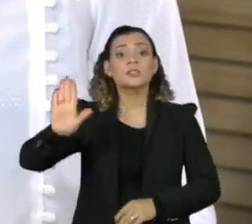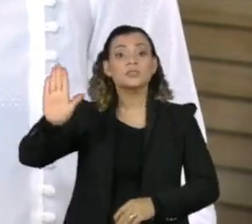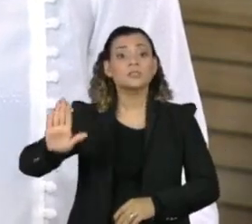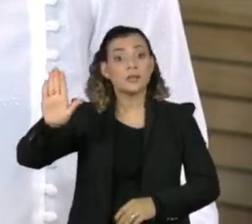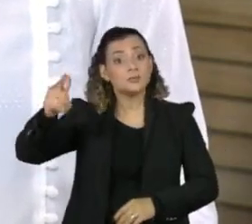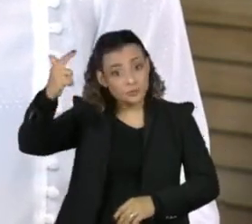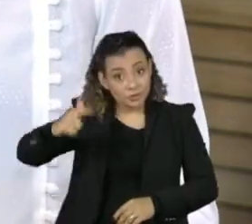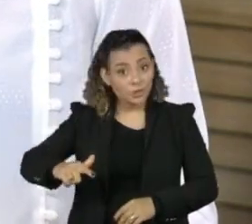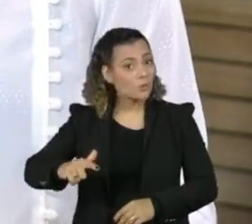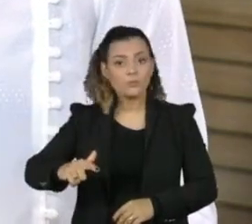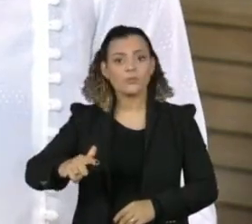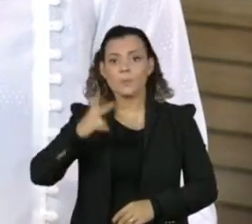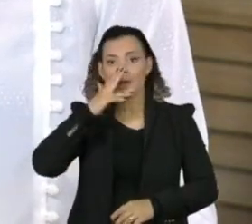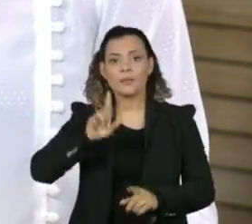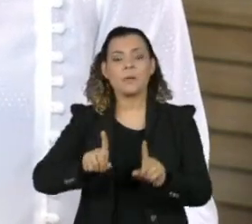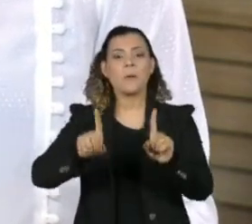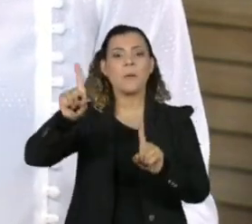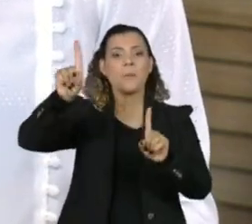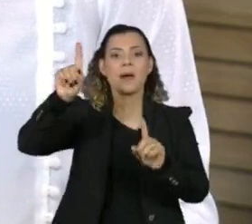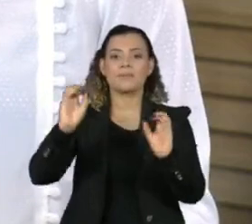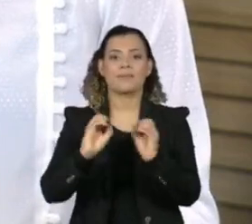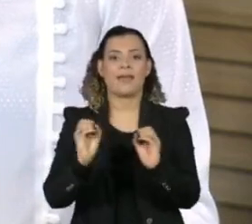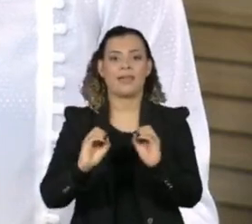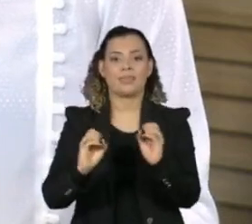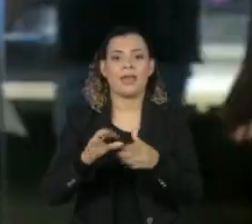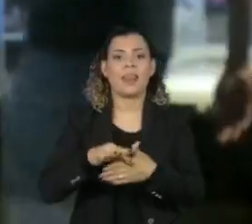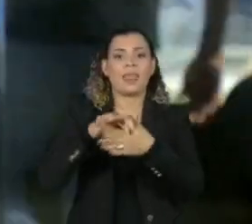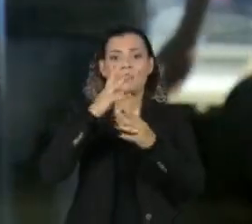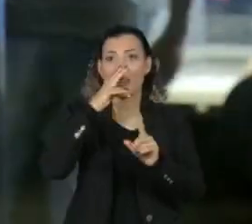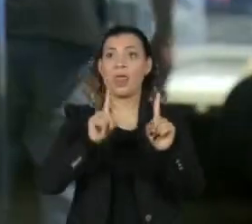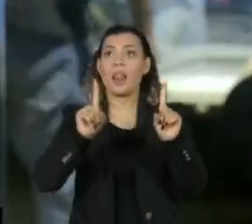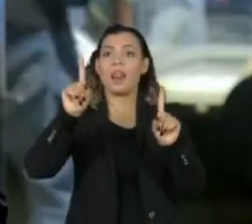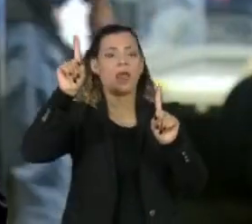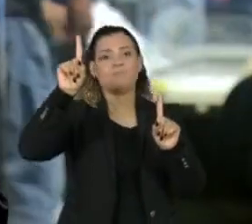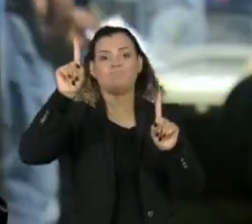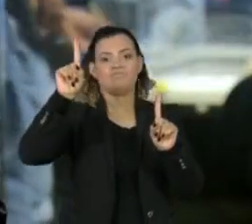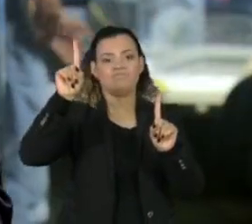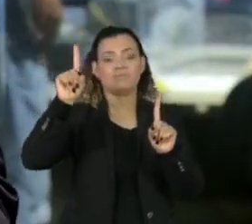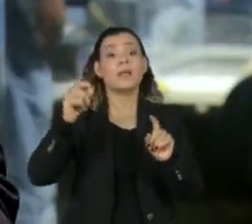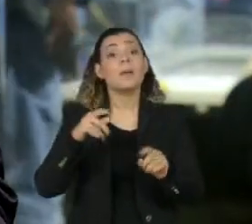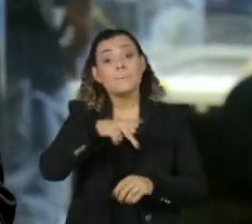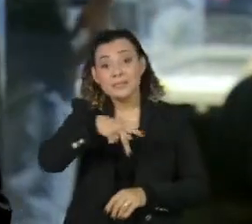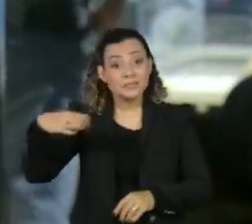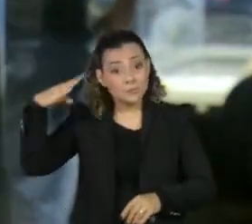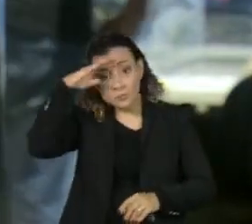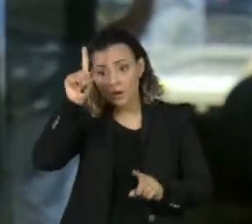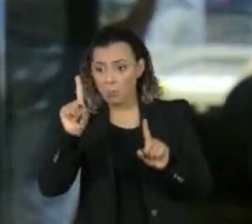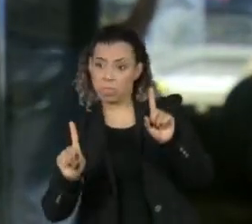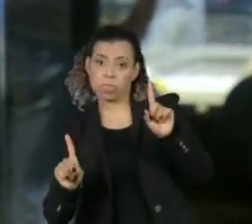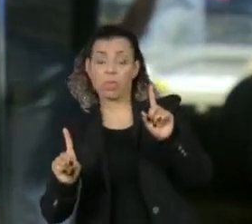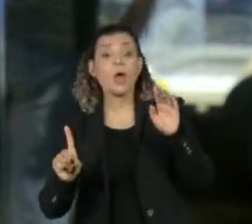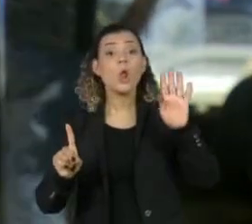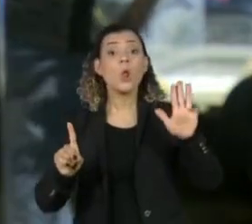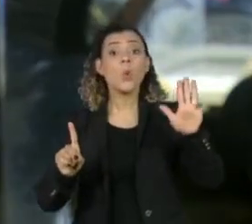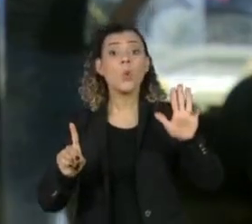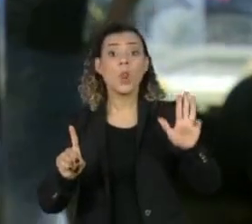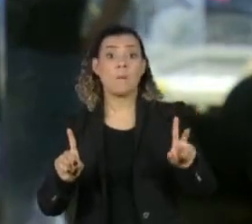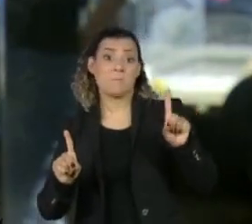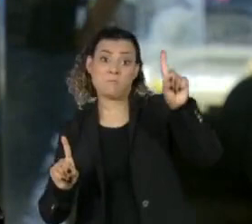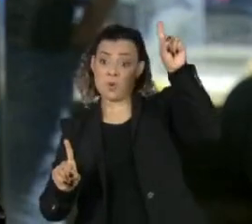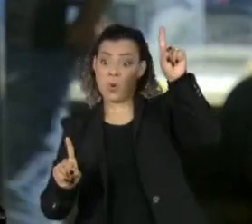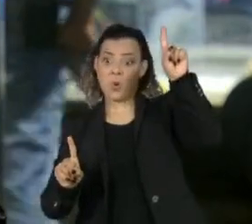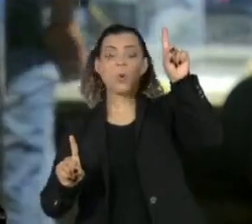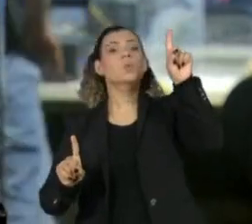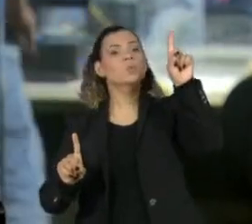candidato à reeleição não lidera as pesquisas de intenção de voto Jair bolsonaro está 20 pontos atrás do ex-presidente